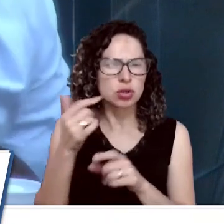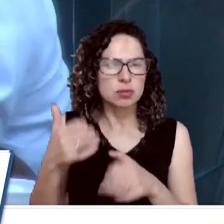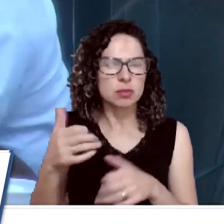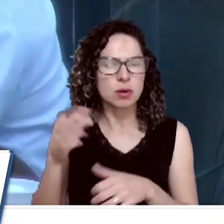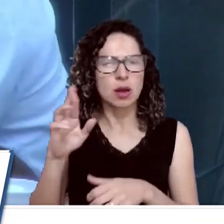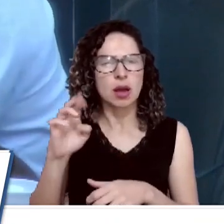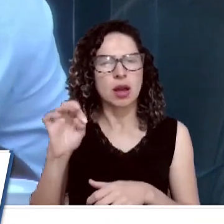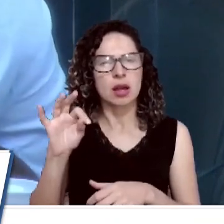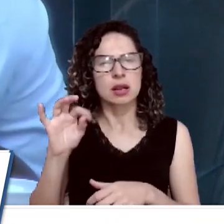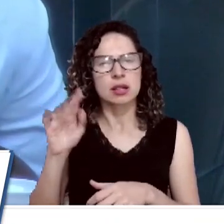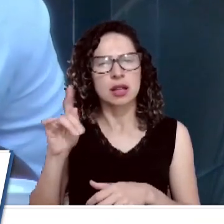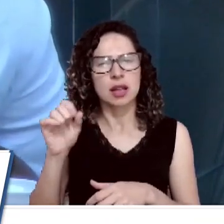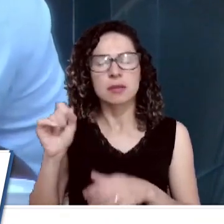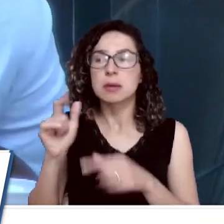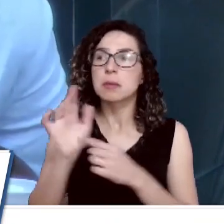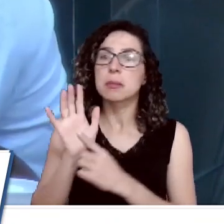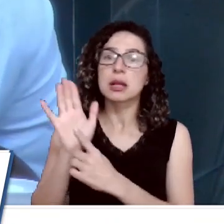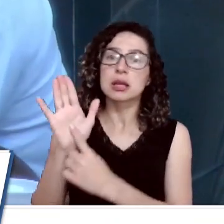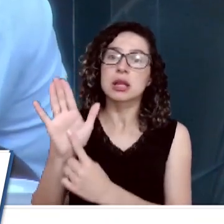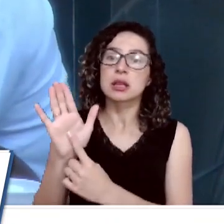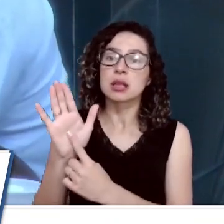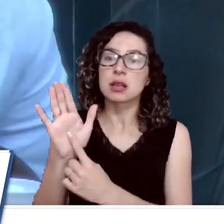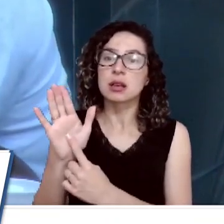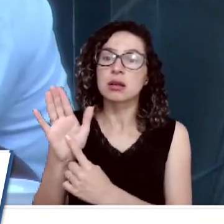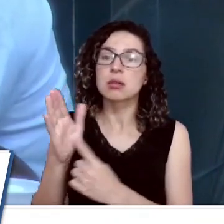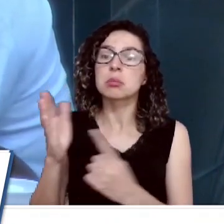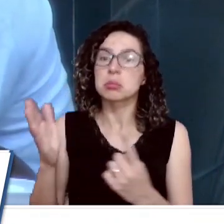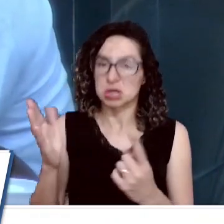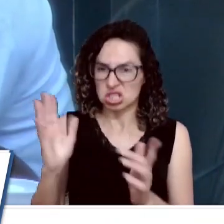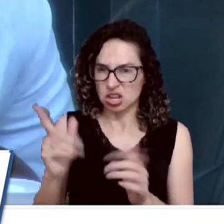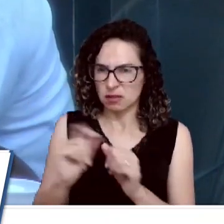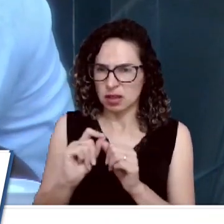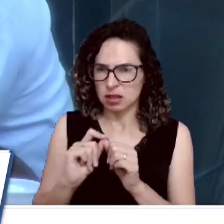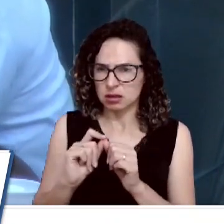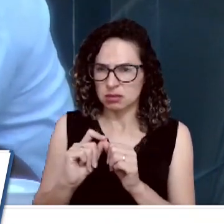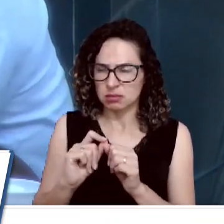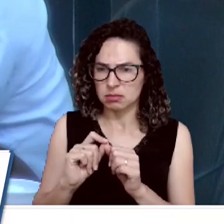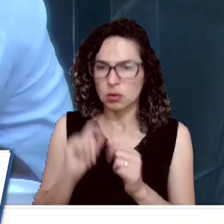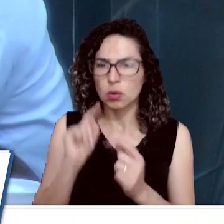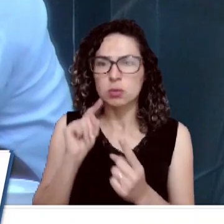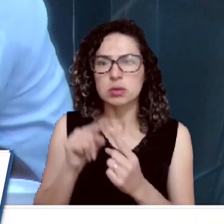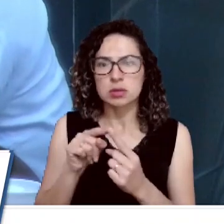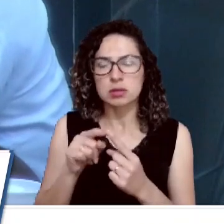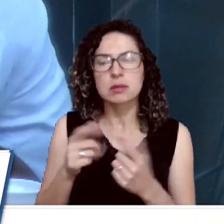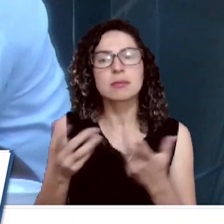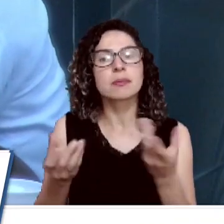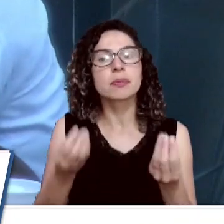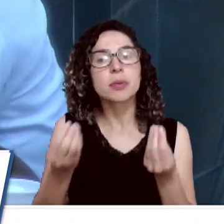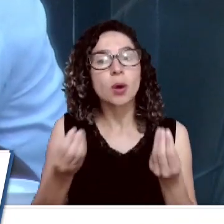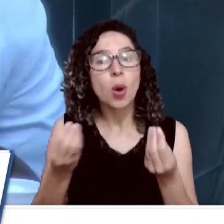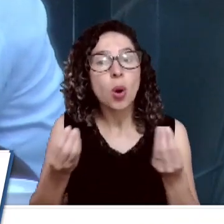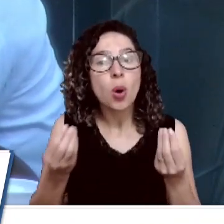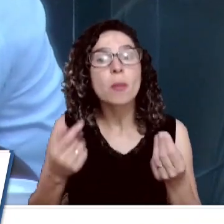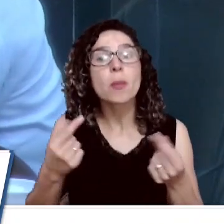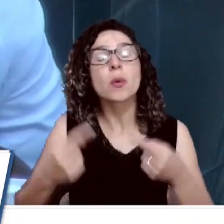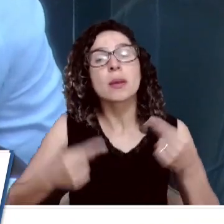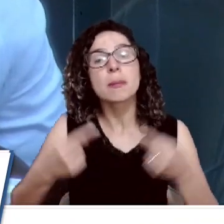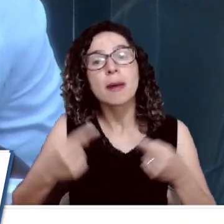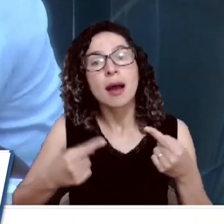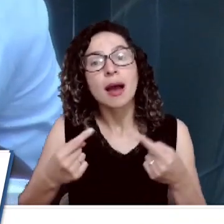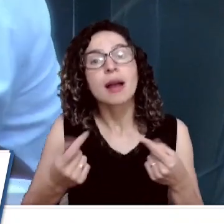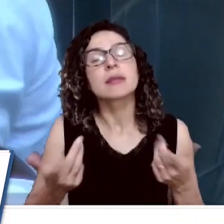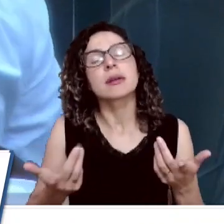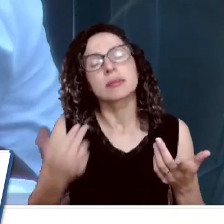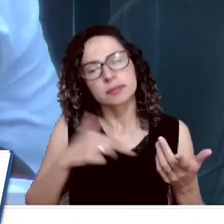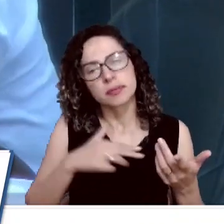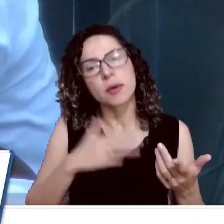fez uma apresentação ali, e está sendo feito aquilo ali, está visado aquilo ali. O que está sendo discutido? Então, no que nós não